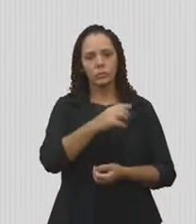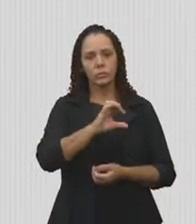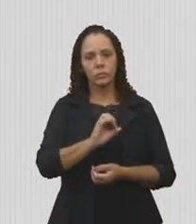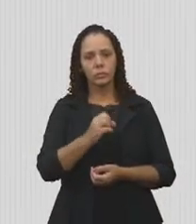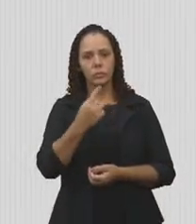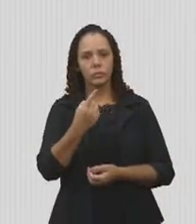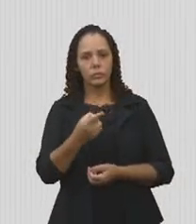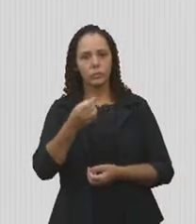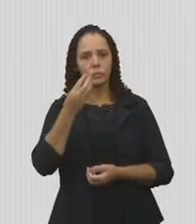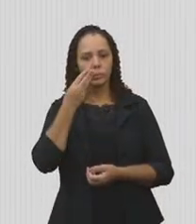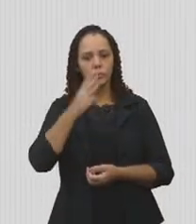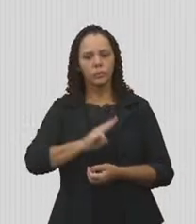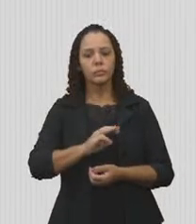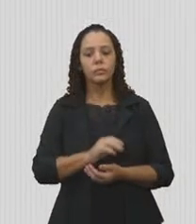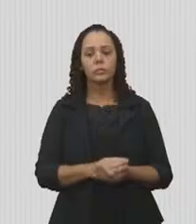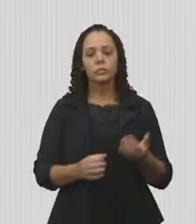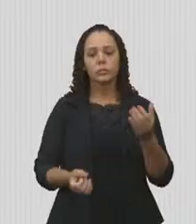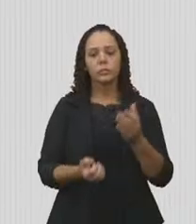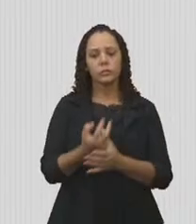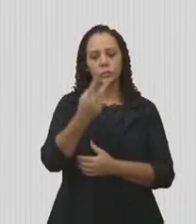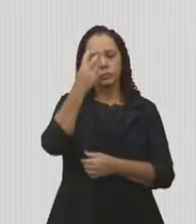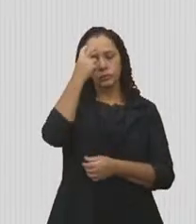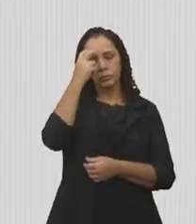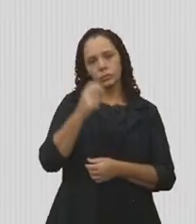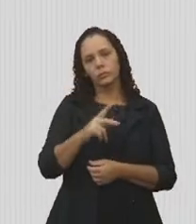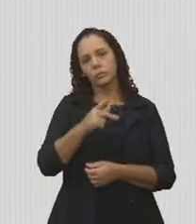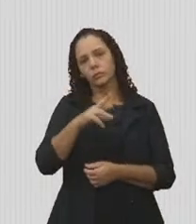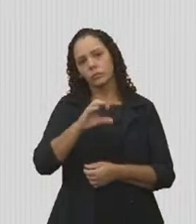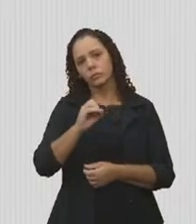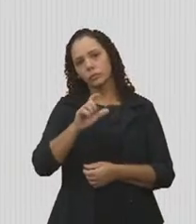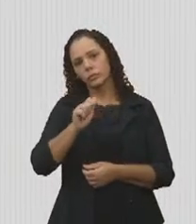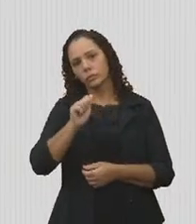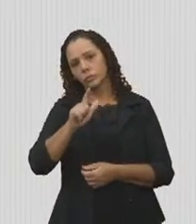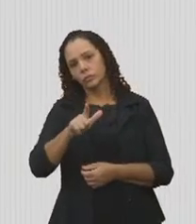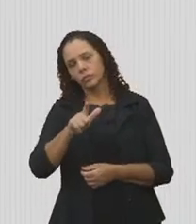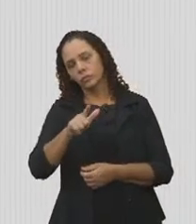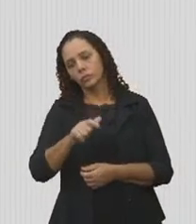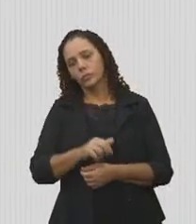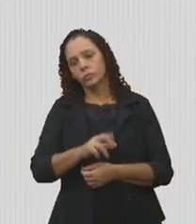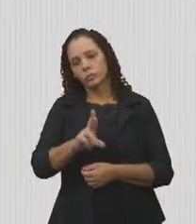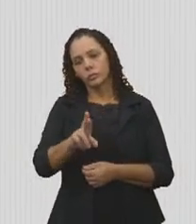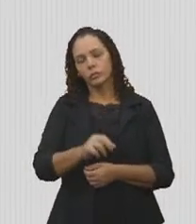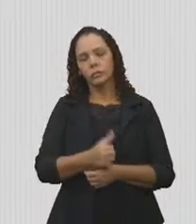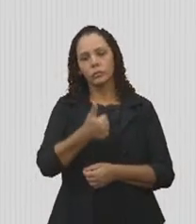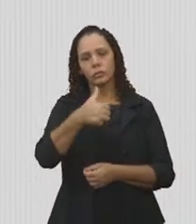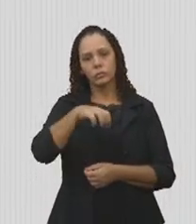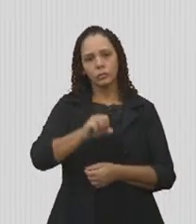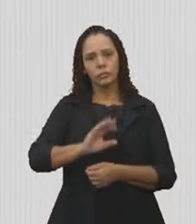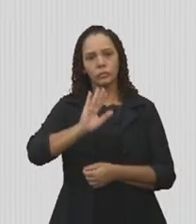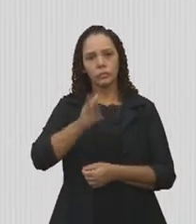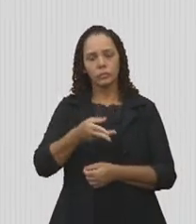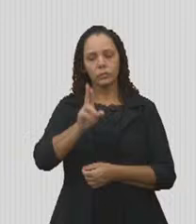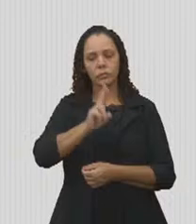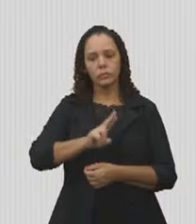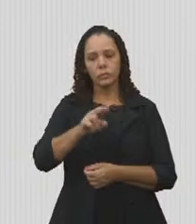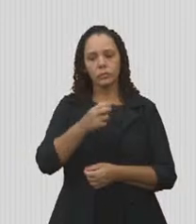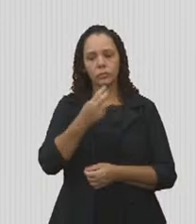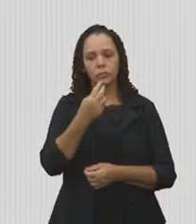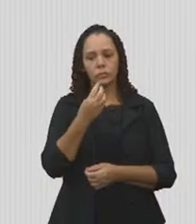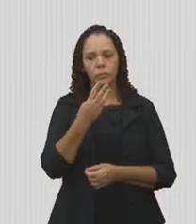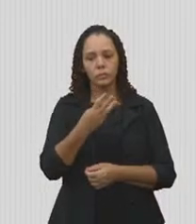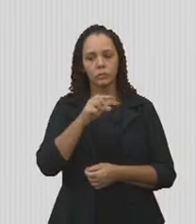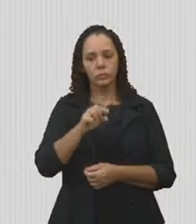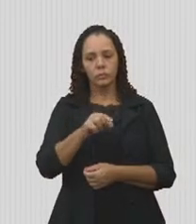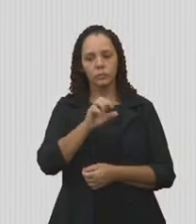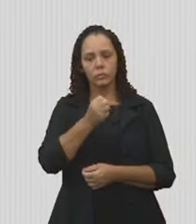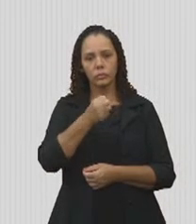as fundações, Fundação Cultural e Prolar, dos 19 milhões previstos, gastaram 3.800, 54%.